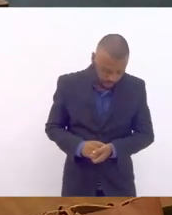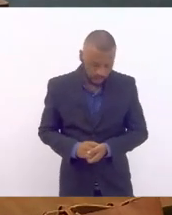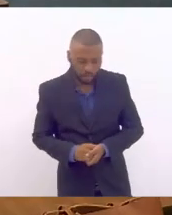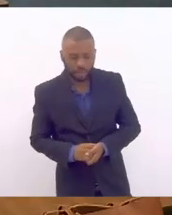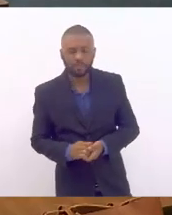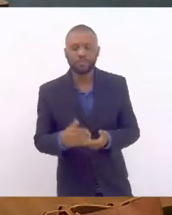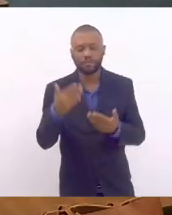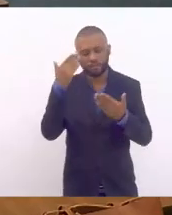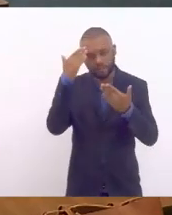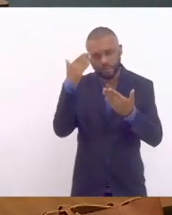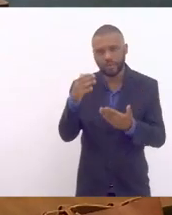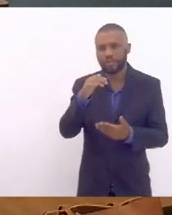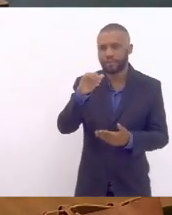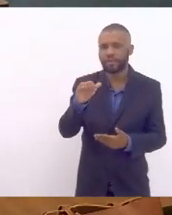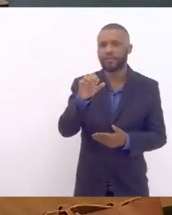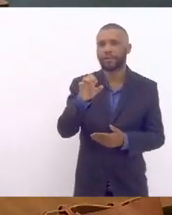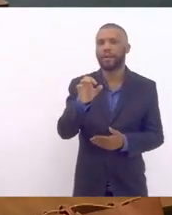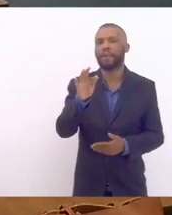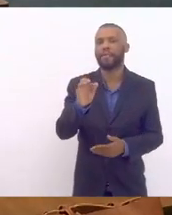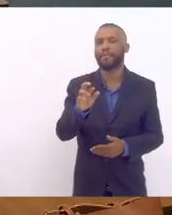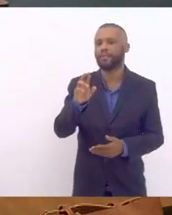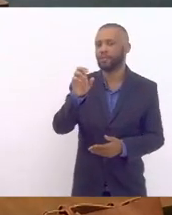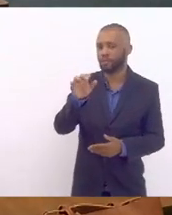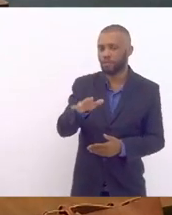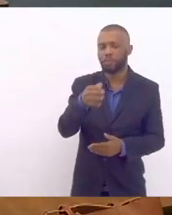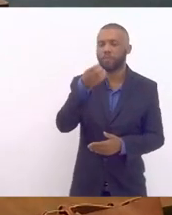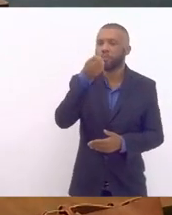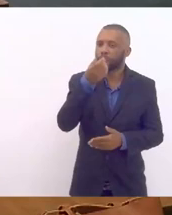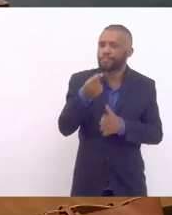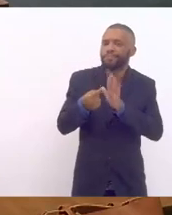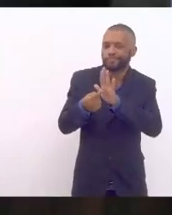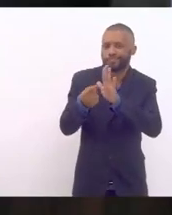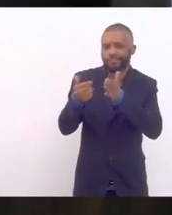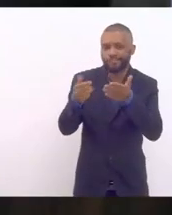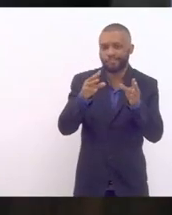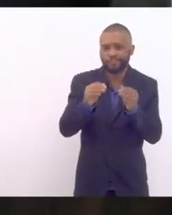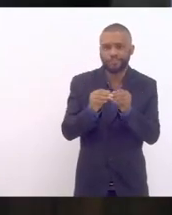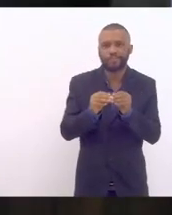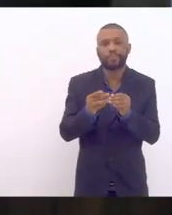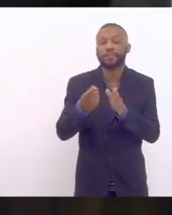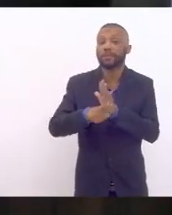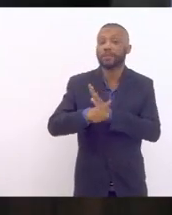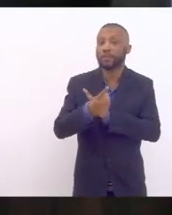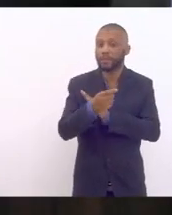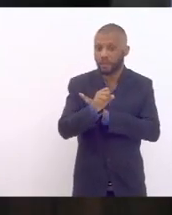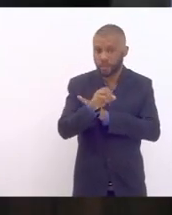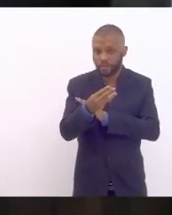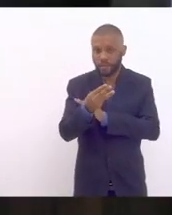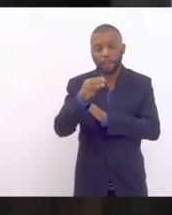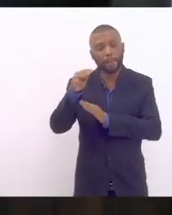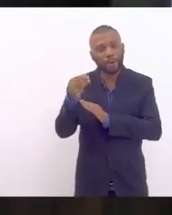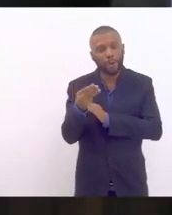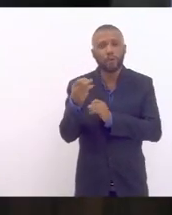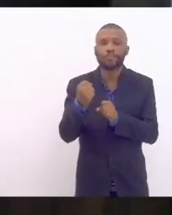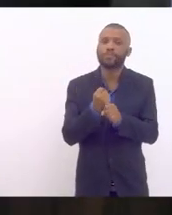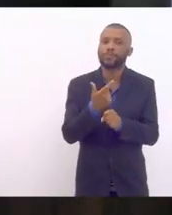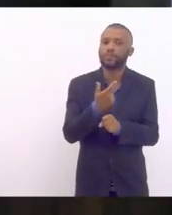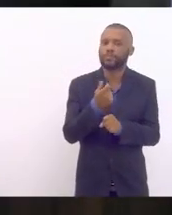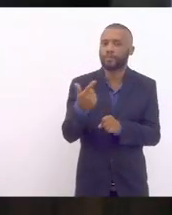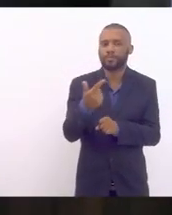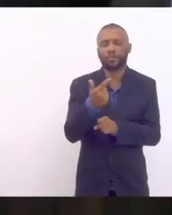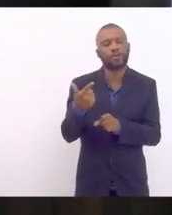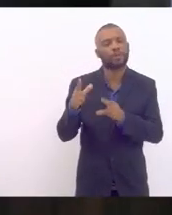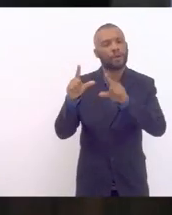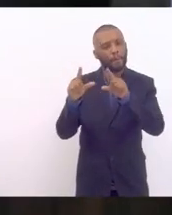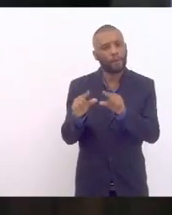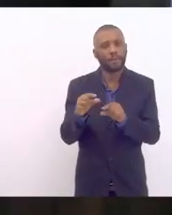tá ligado Jefferson boa apresentação - 183 milhões 2022 perspectiva de